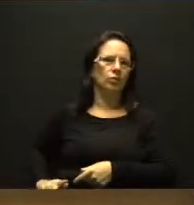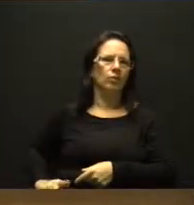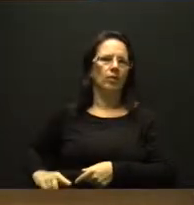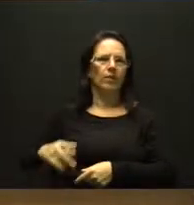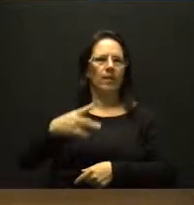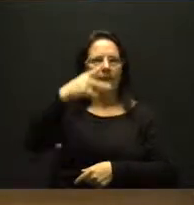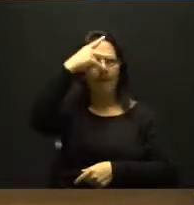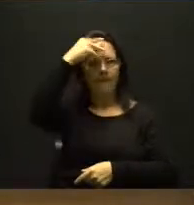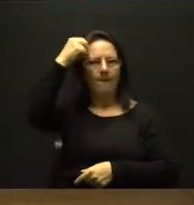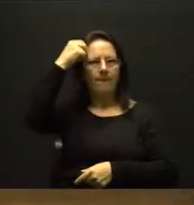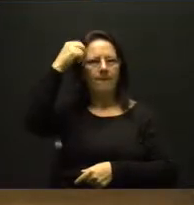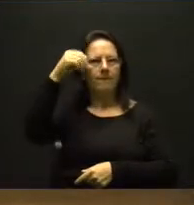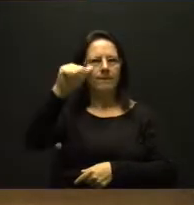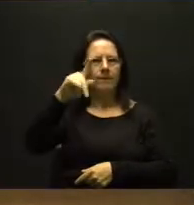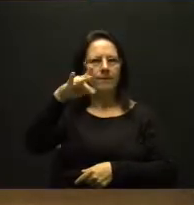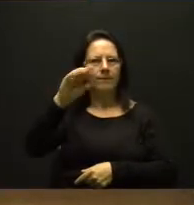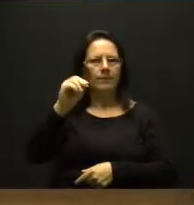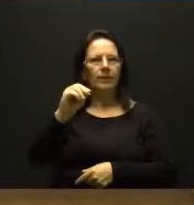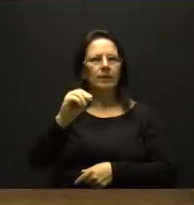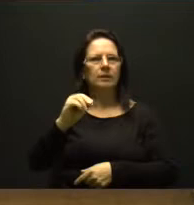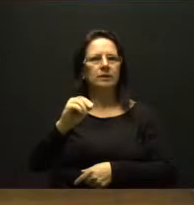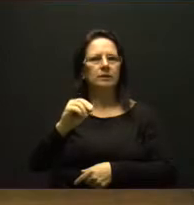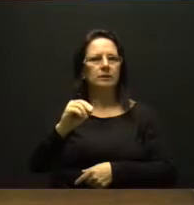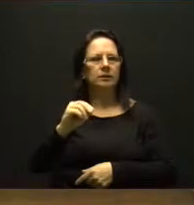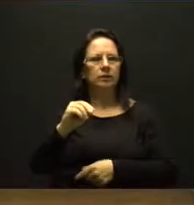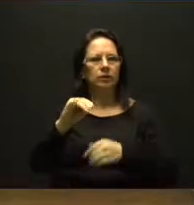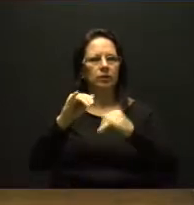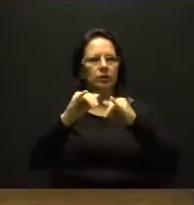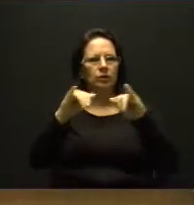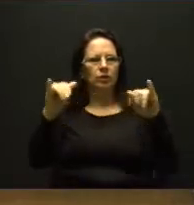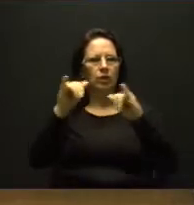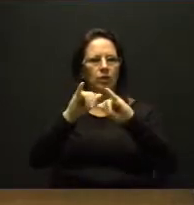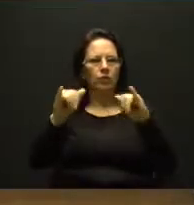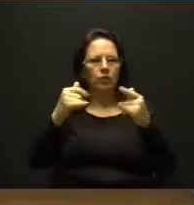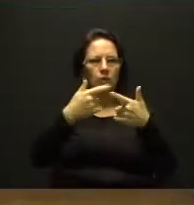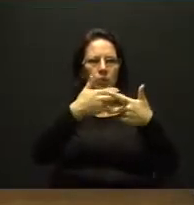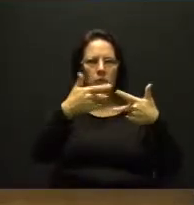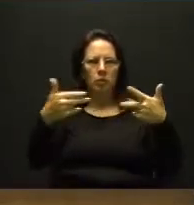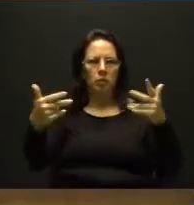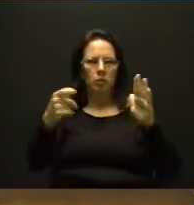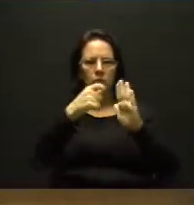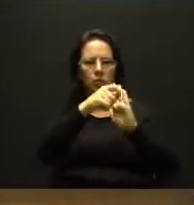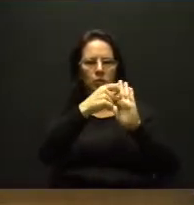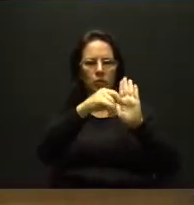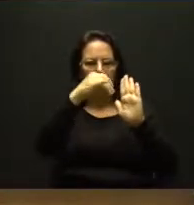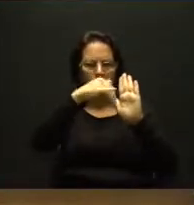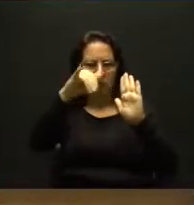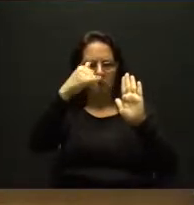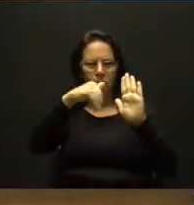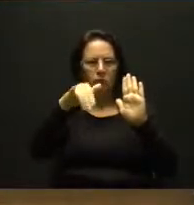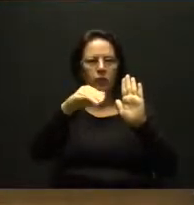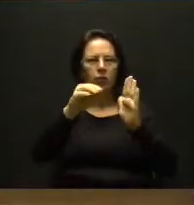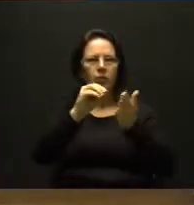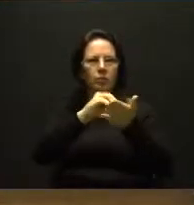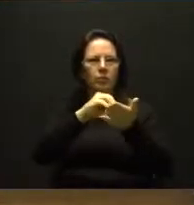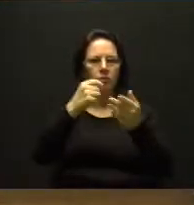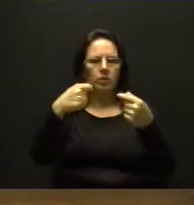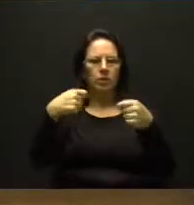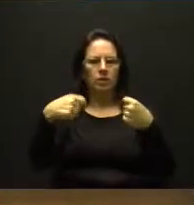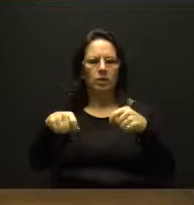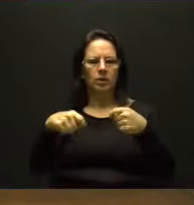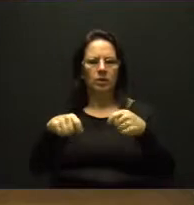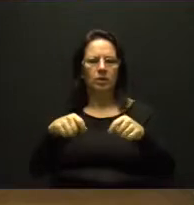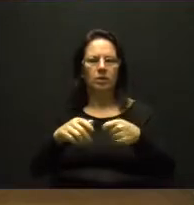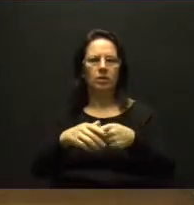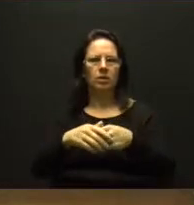está deixando a desejar na questão da divulgação e algumas coisas que vêm acontecendo então você vai deixar essa sugestão